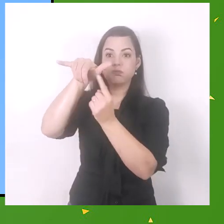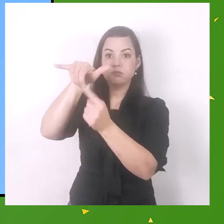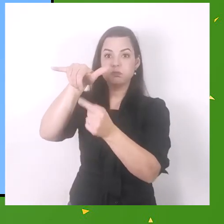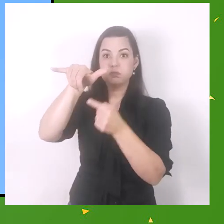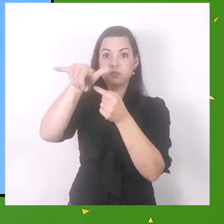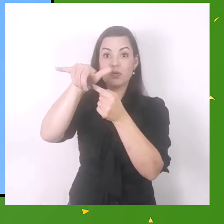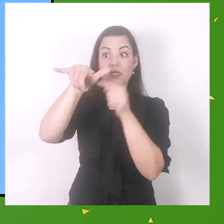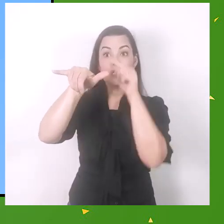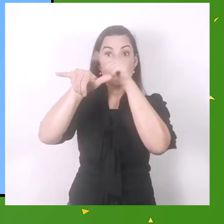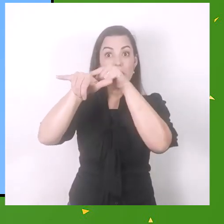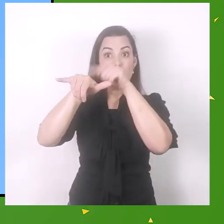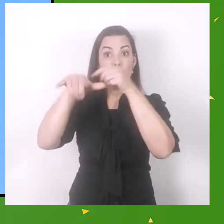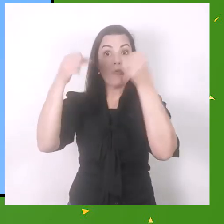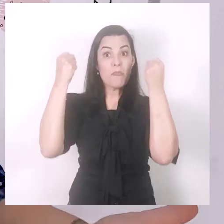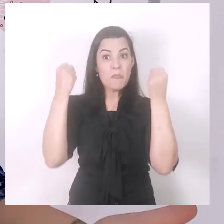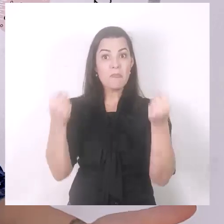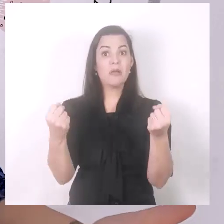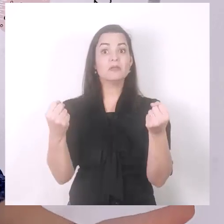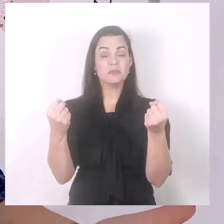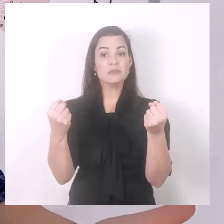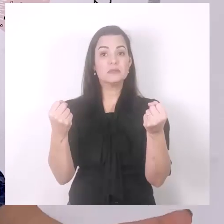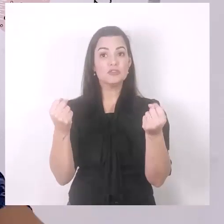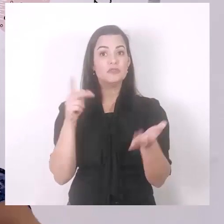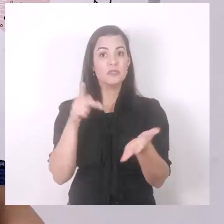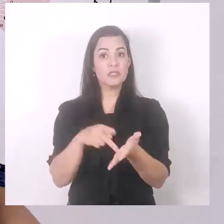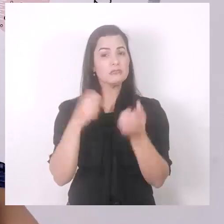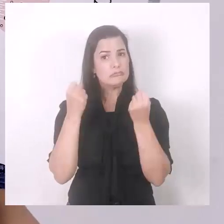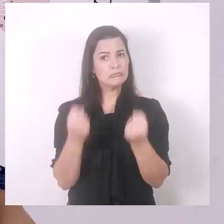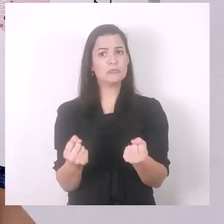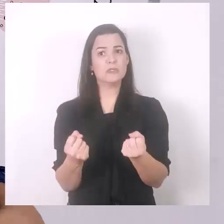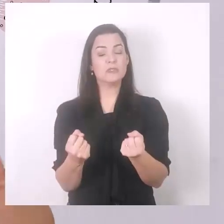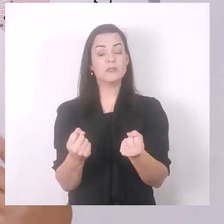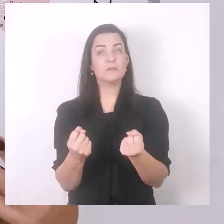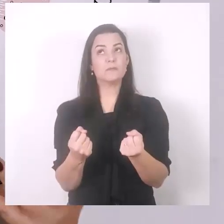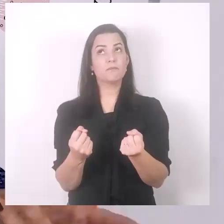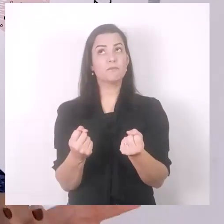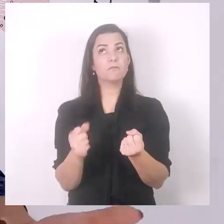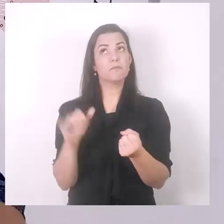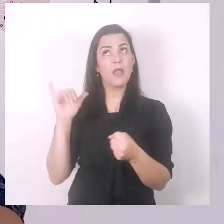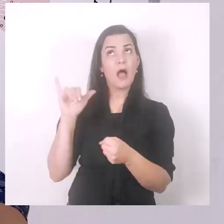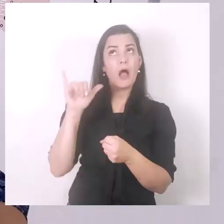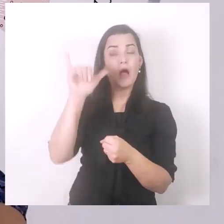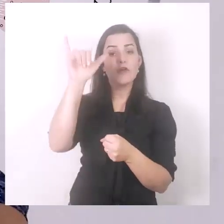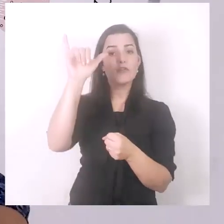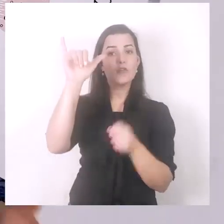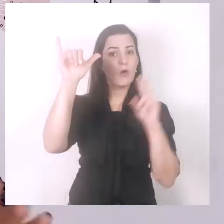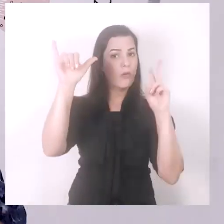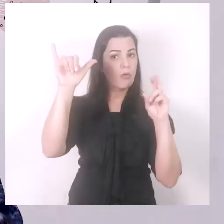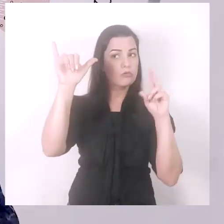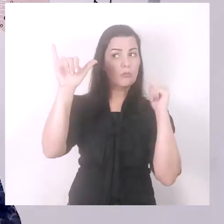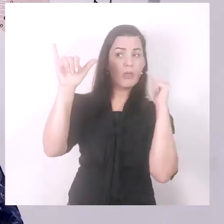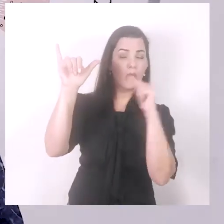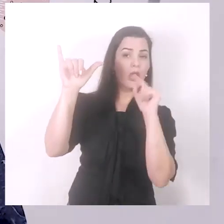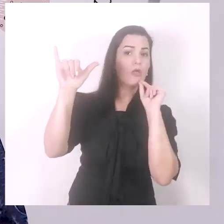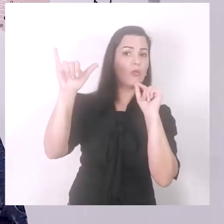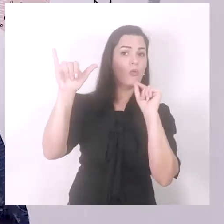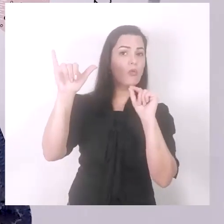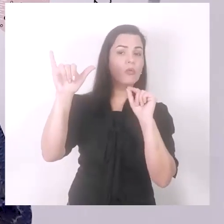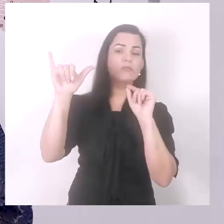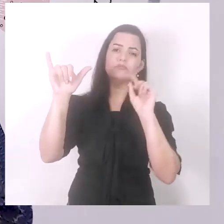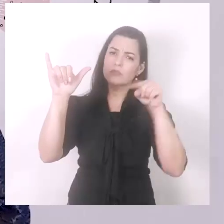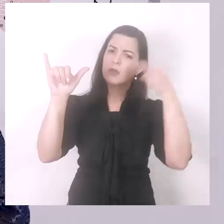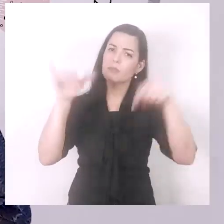assim exorbitantes, imensos? Sobre o avião, nós vamos falar em um outro momento. Agora, a Pro